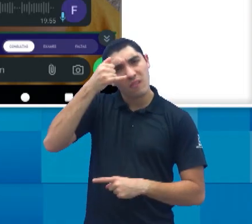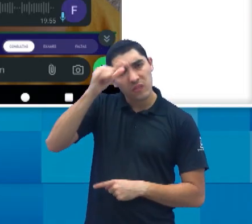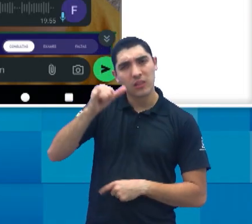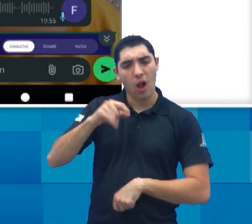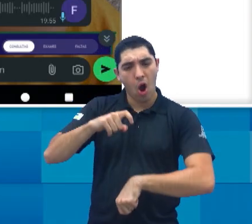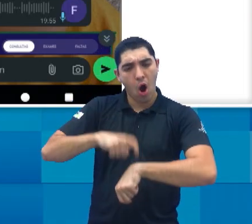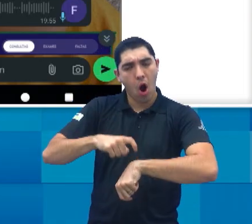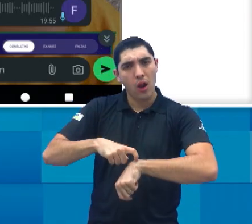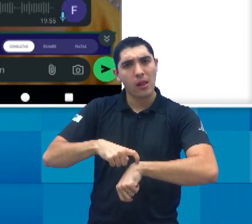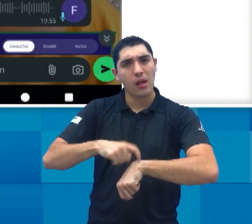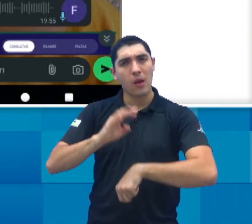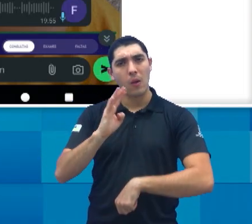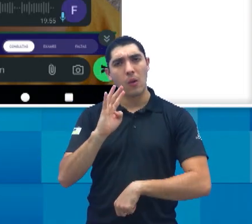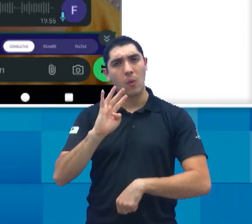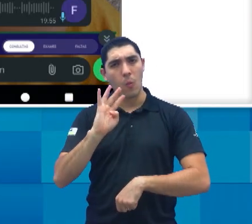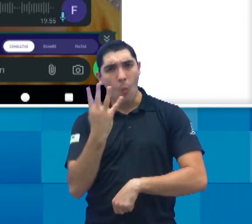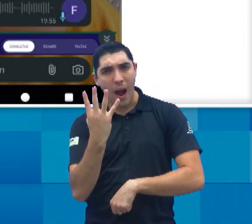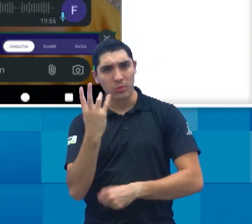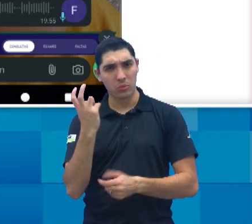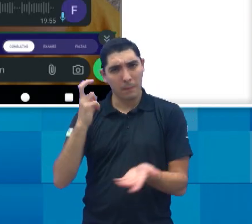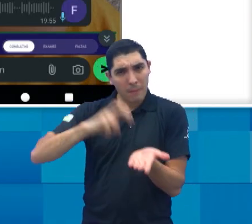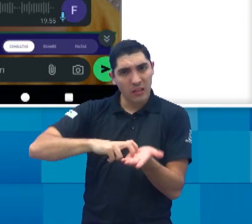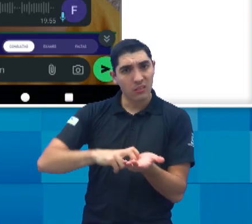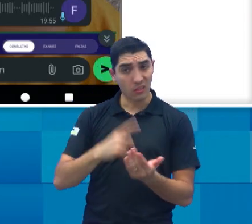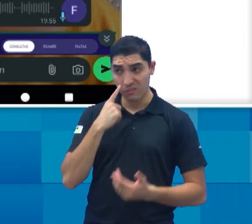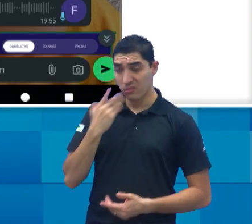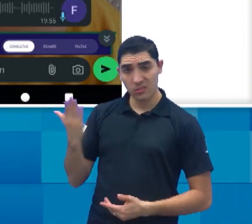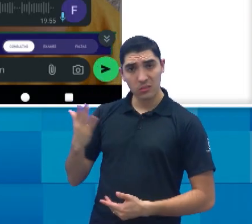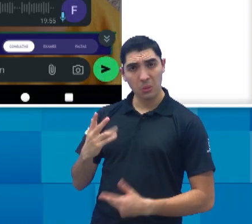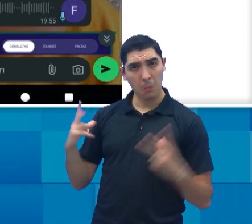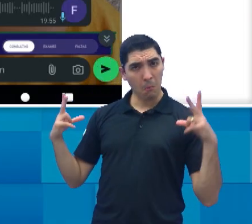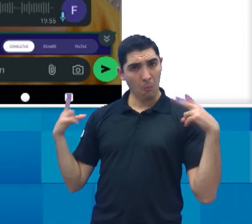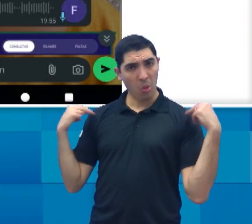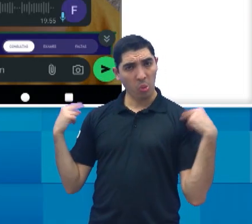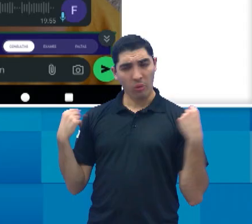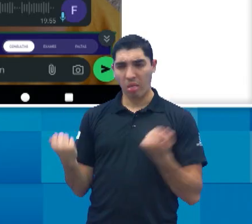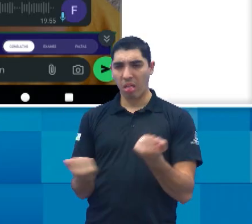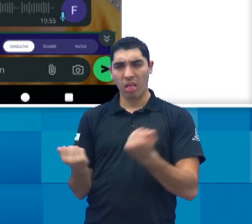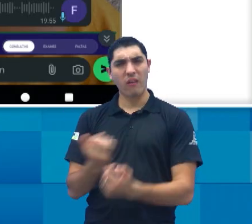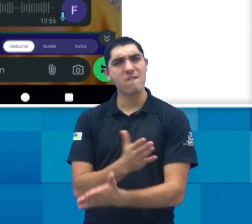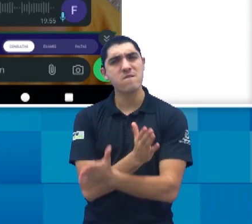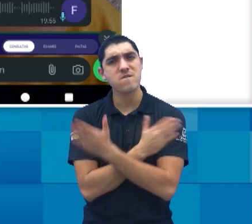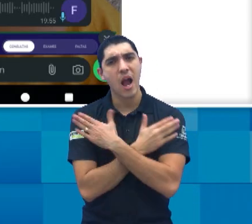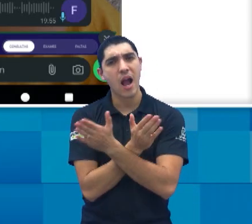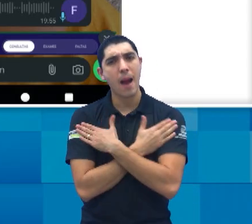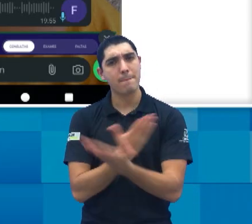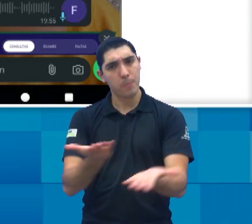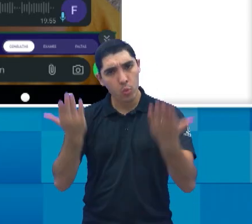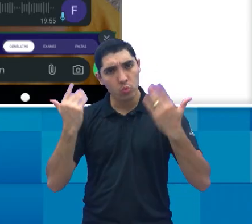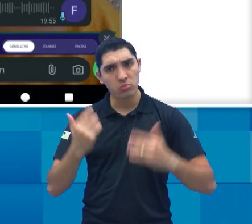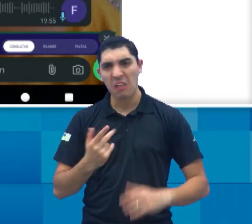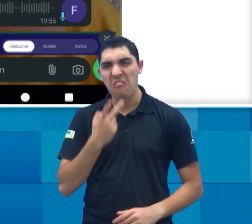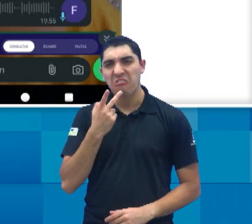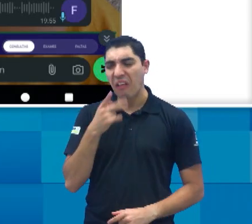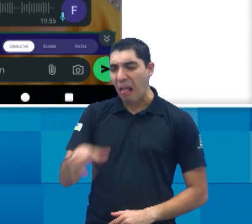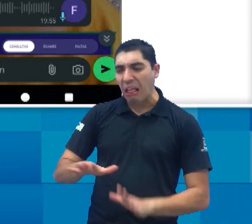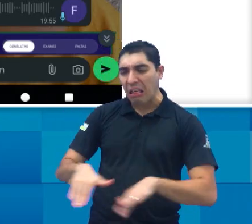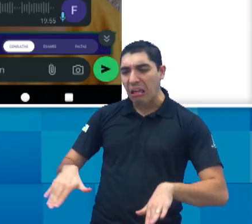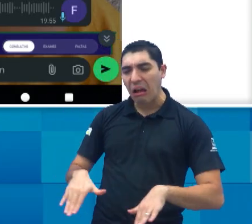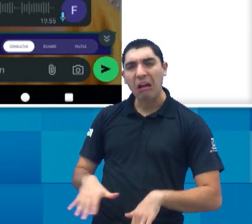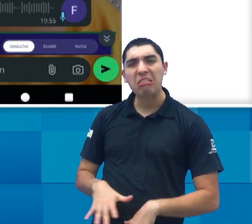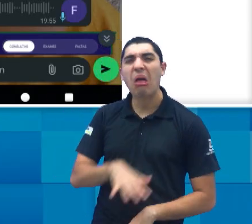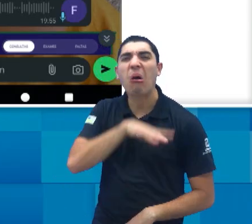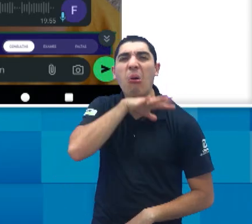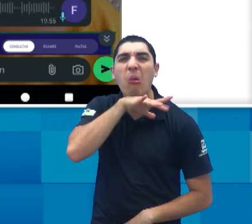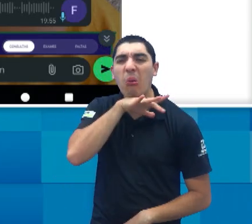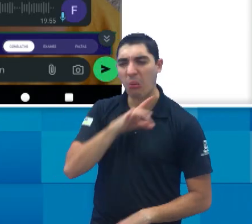manhã, com um motorista vagabundo que nem esse daí, tratando uma criança como zoada, para ir para São